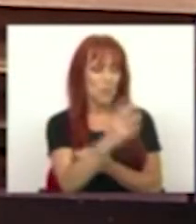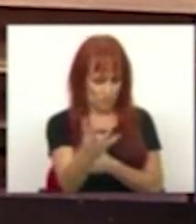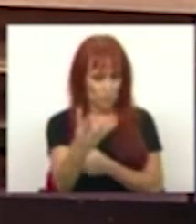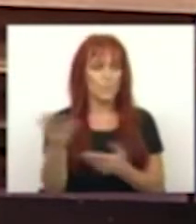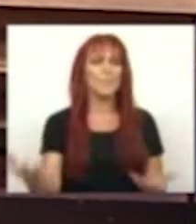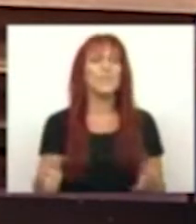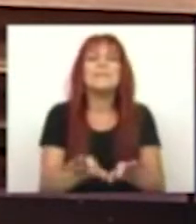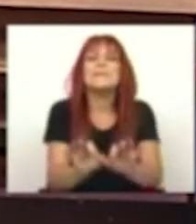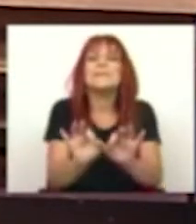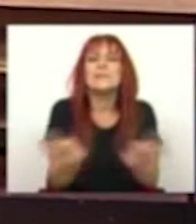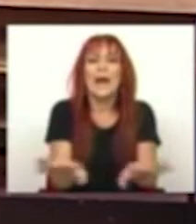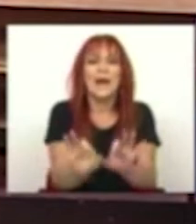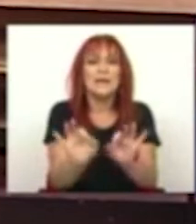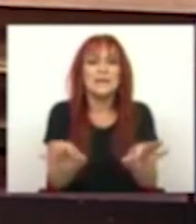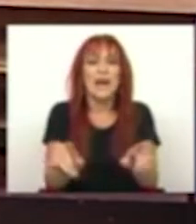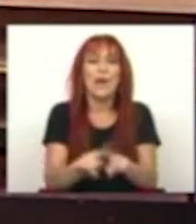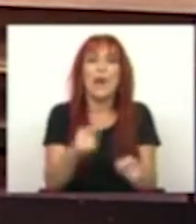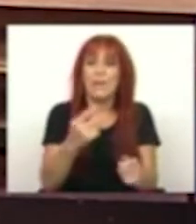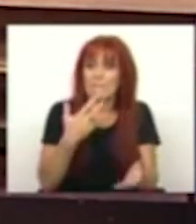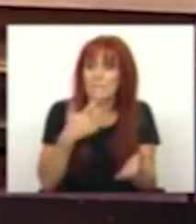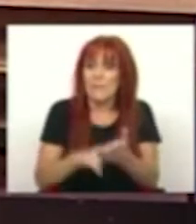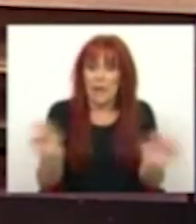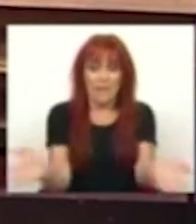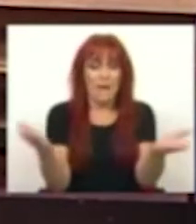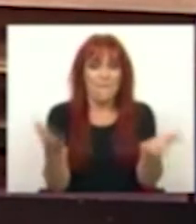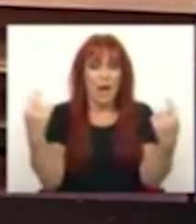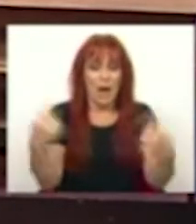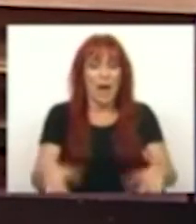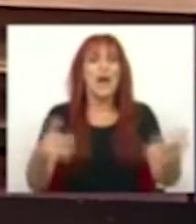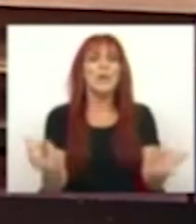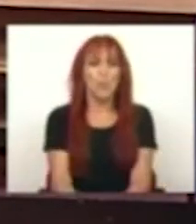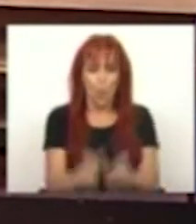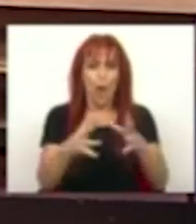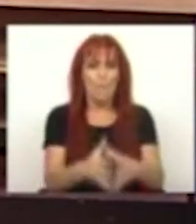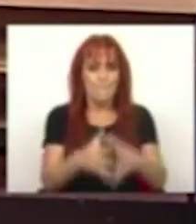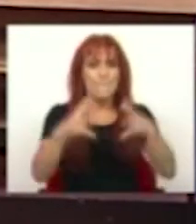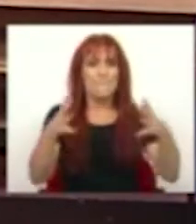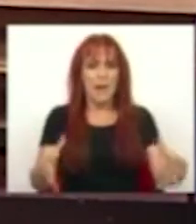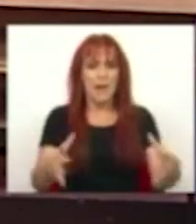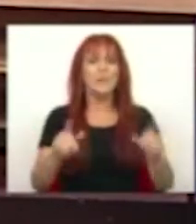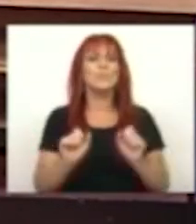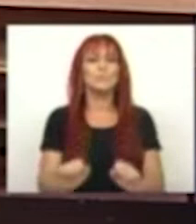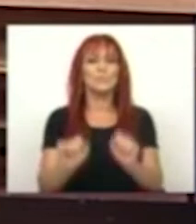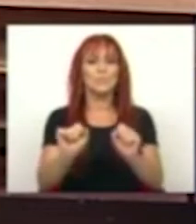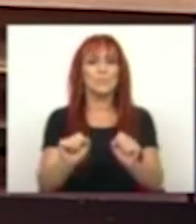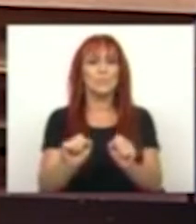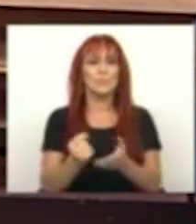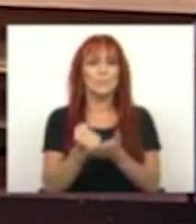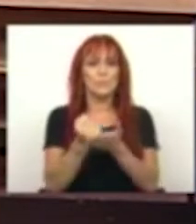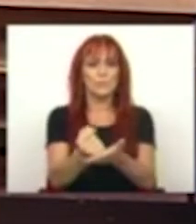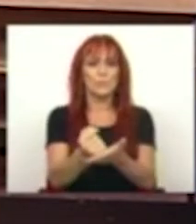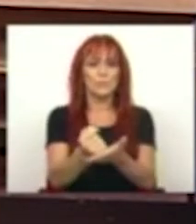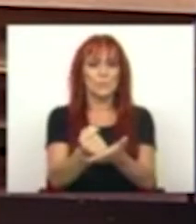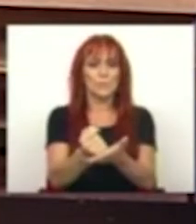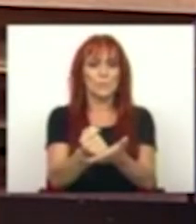meses. Igualmente, não era um verdadeiro incentivo o aumento dos